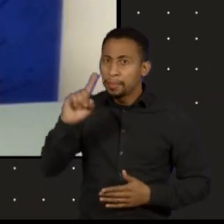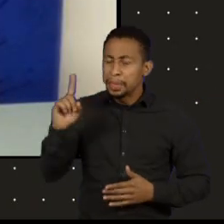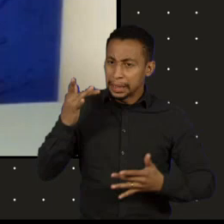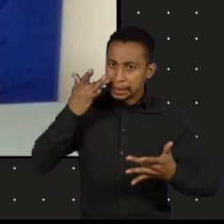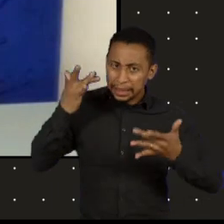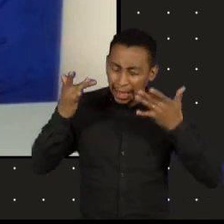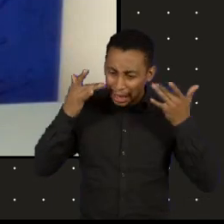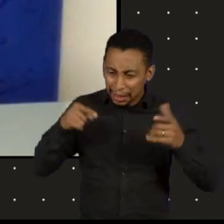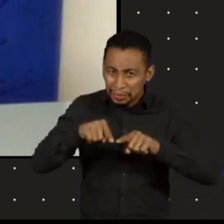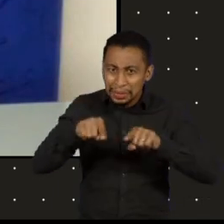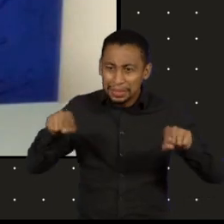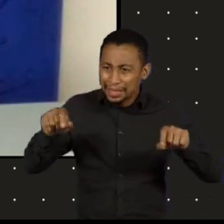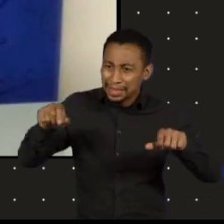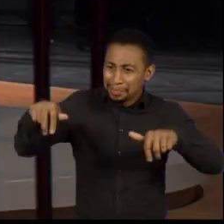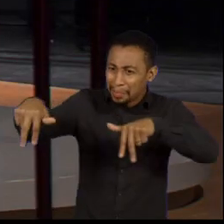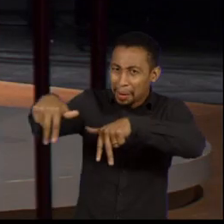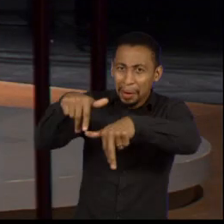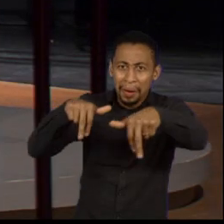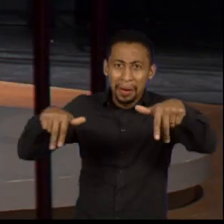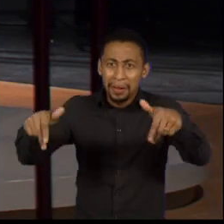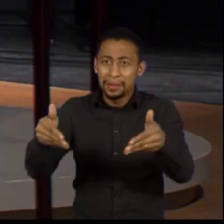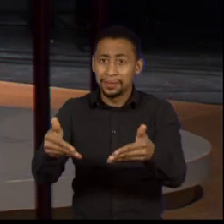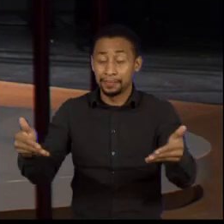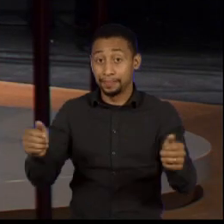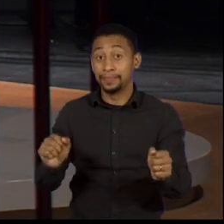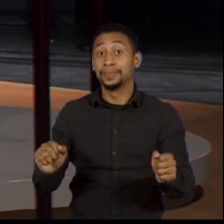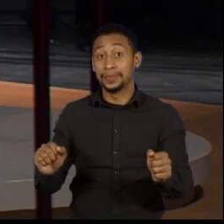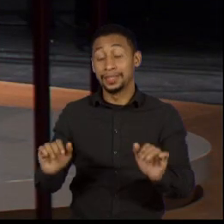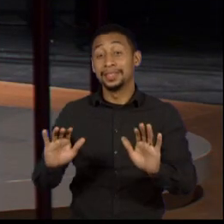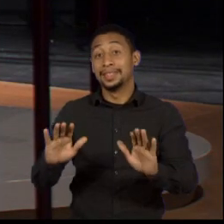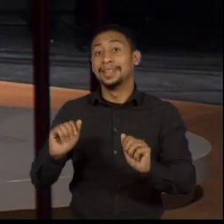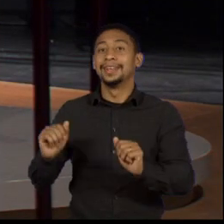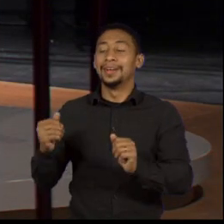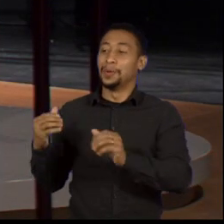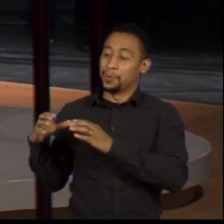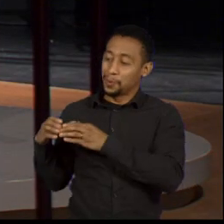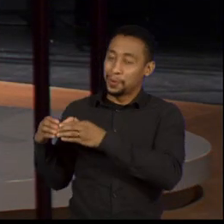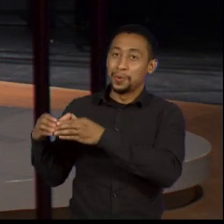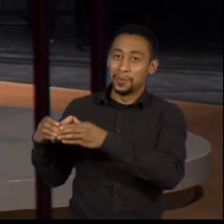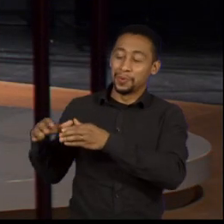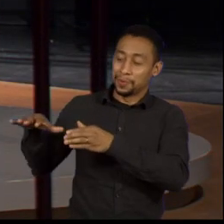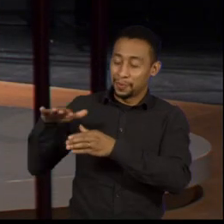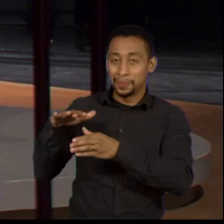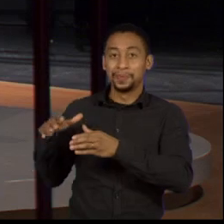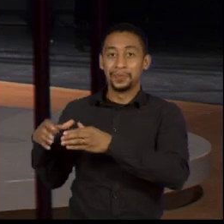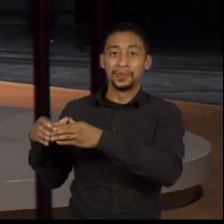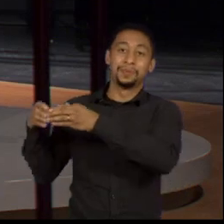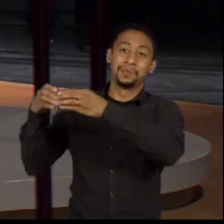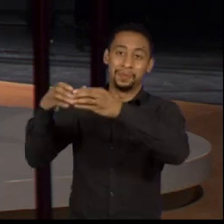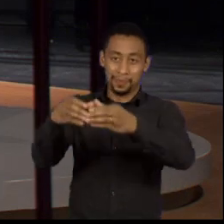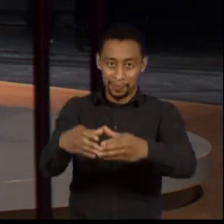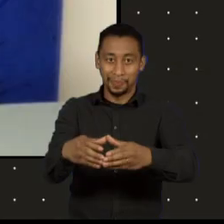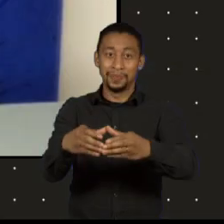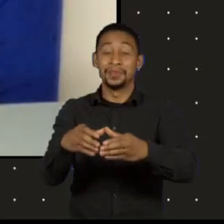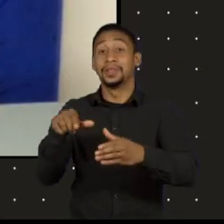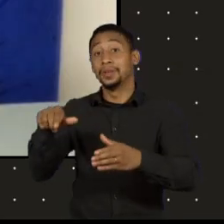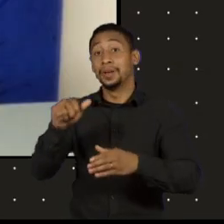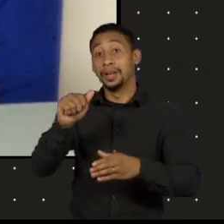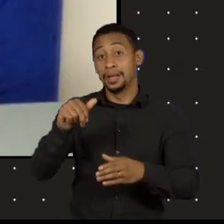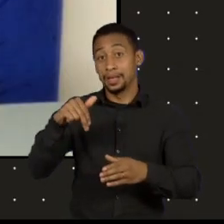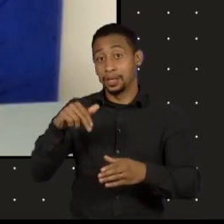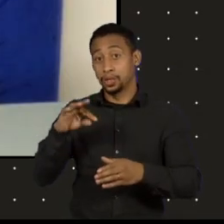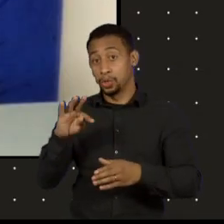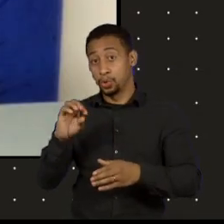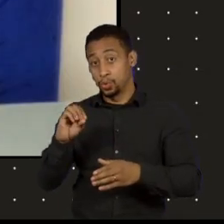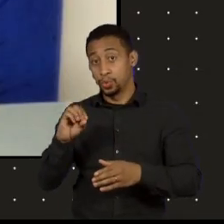fazer teatro daquela maneira. Bom, com a nossa excursão, o Antunes foi nos ver aqui no